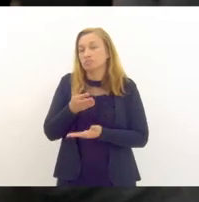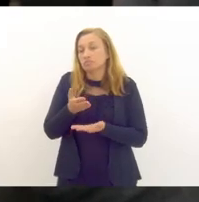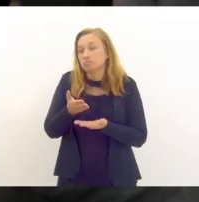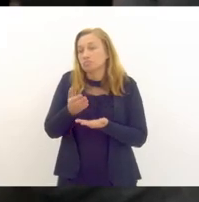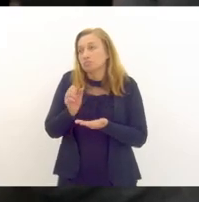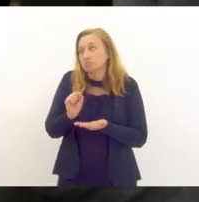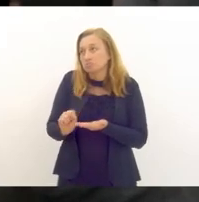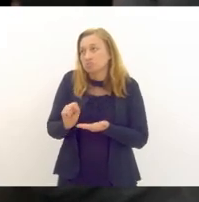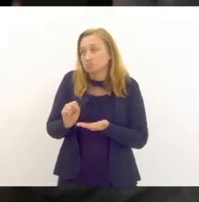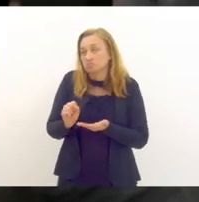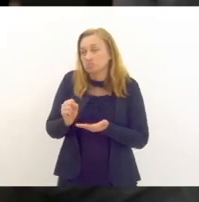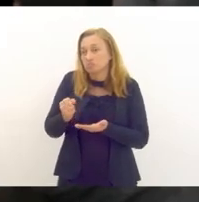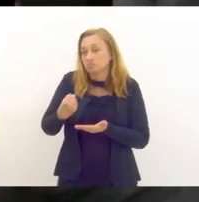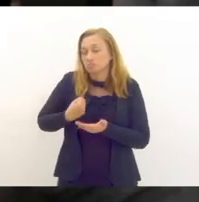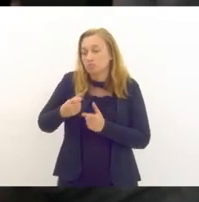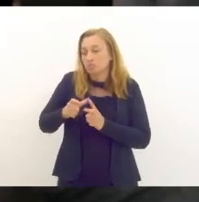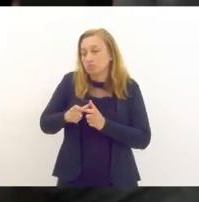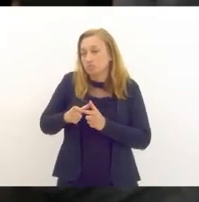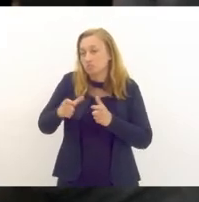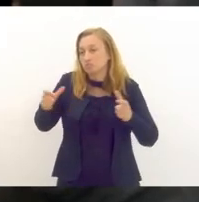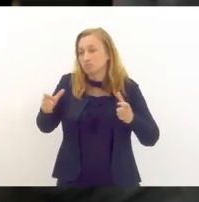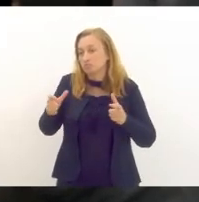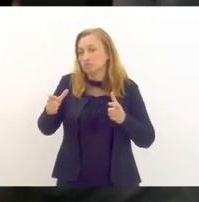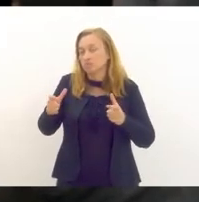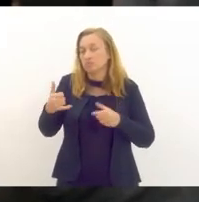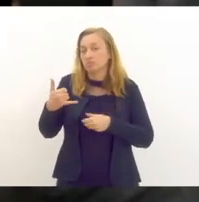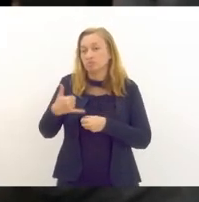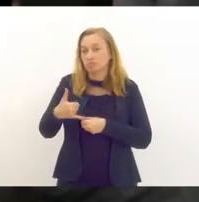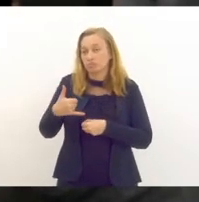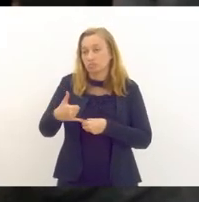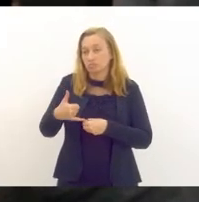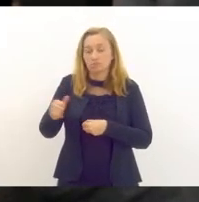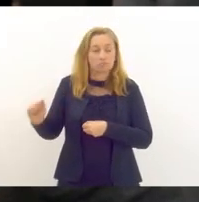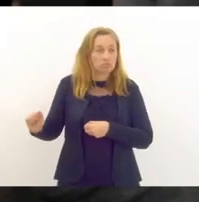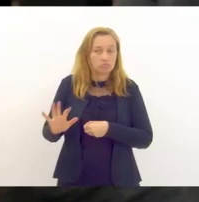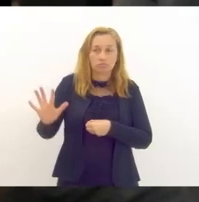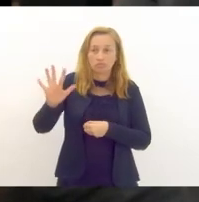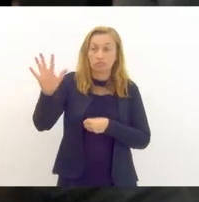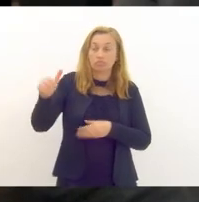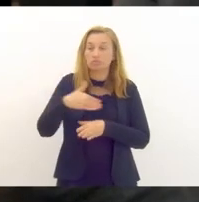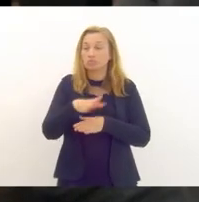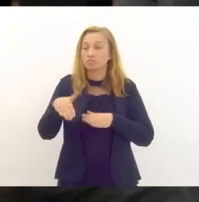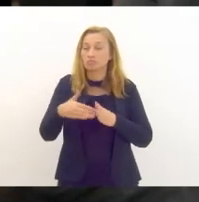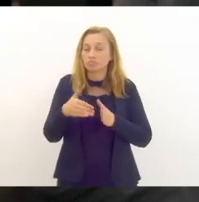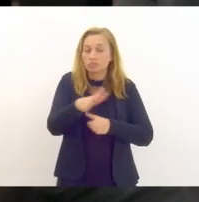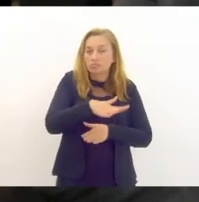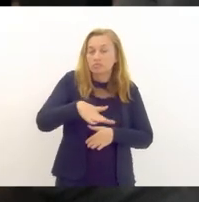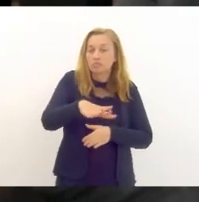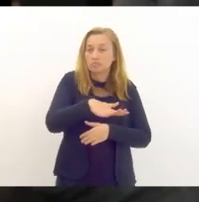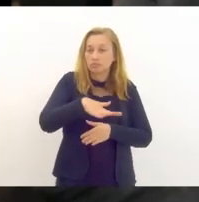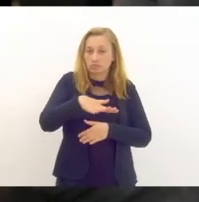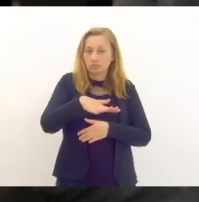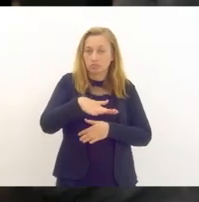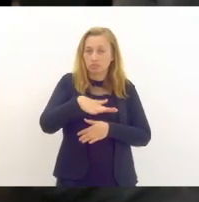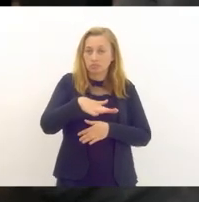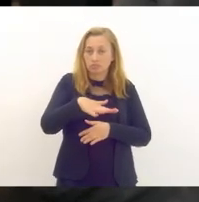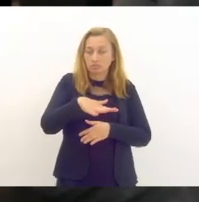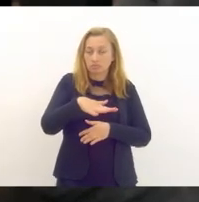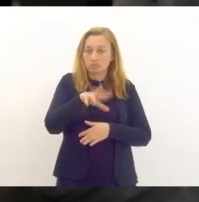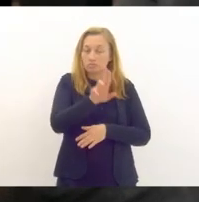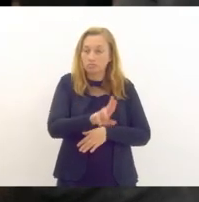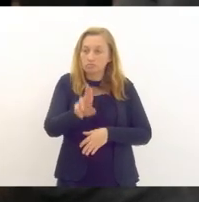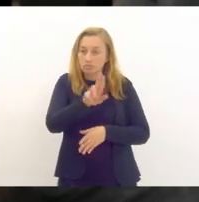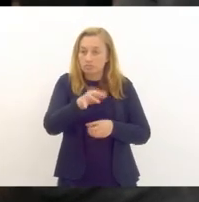se deparar com aumento abrupto do combustível de toda a cadeia produtiva que pode se deparar com aumento